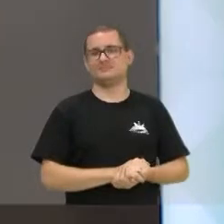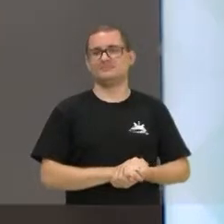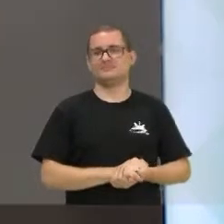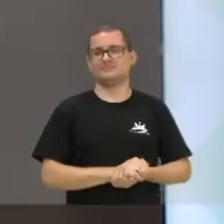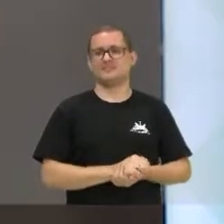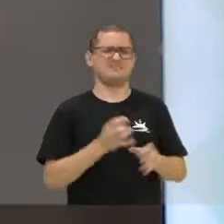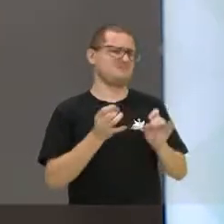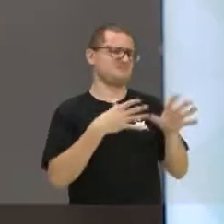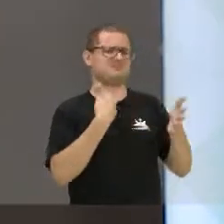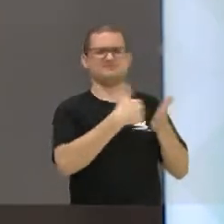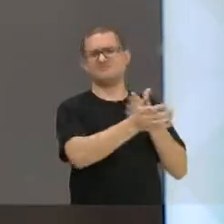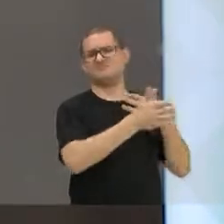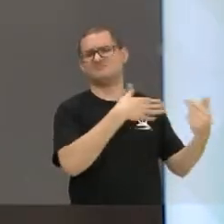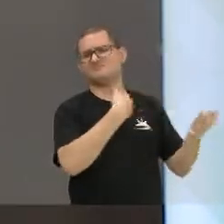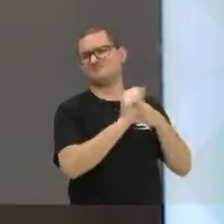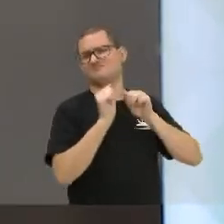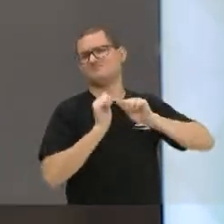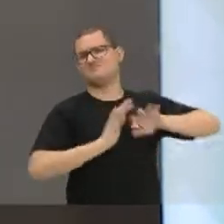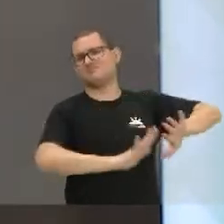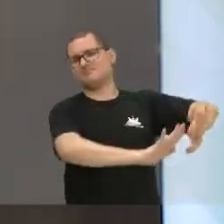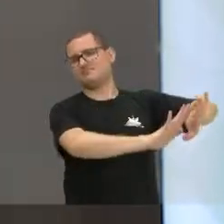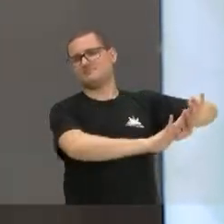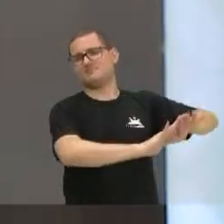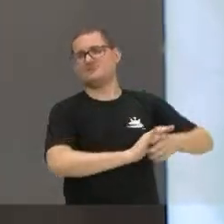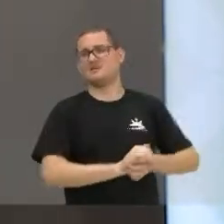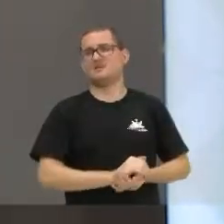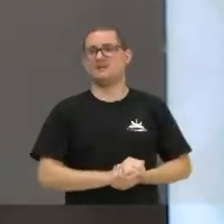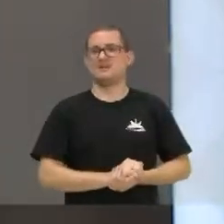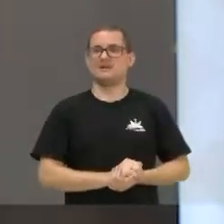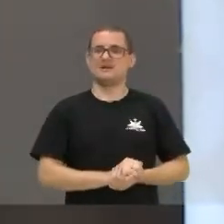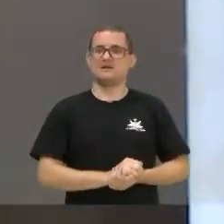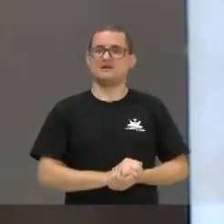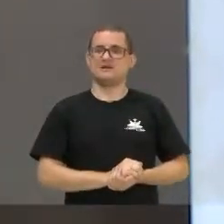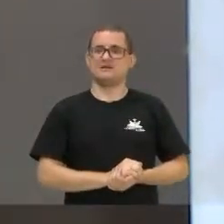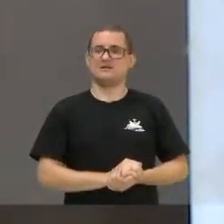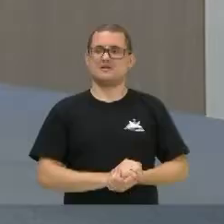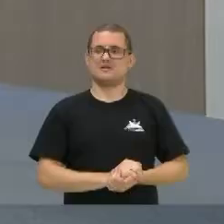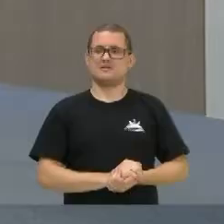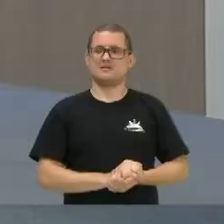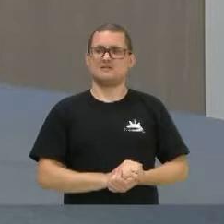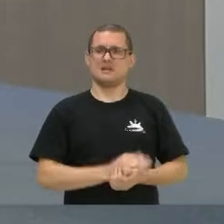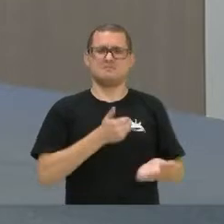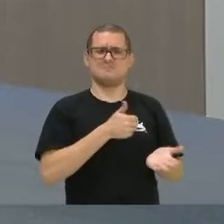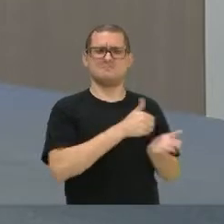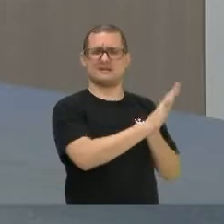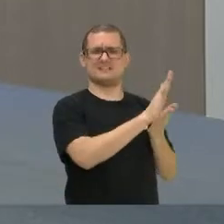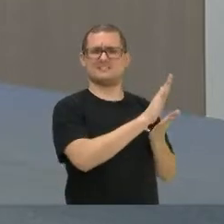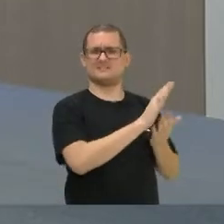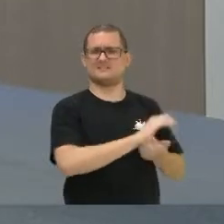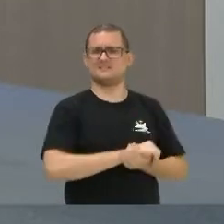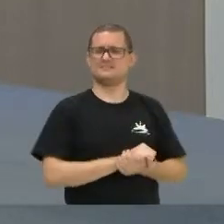põe para fora e deixa de lado ou seja é exclusão